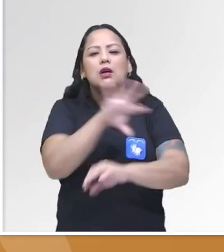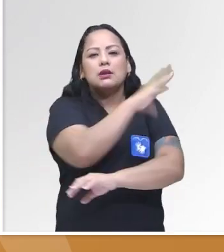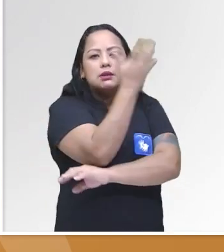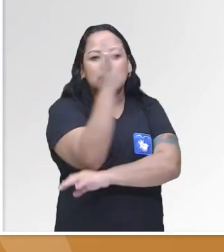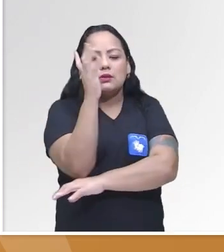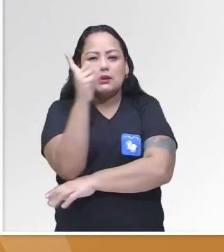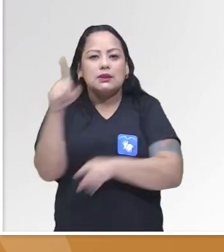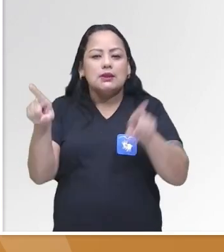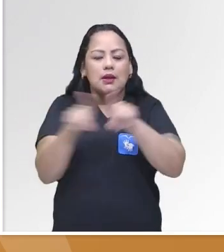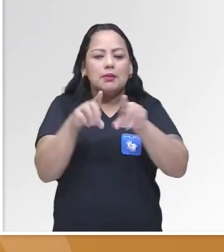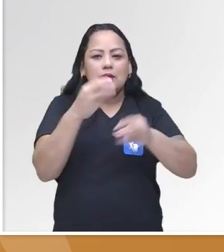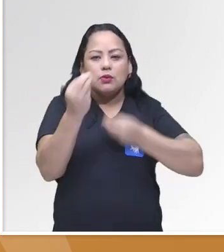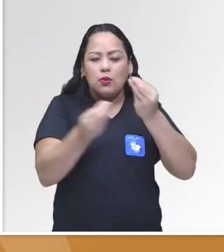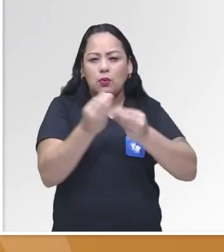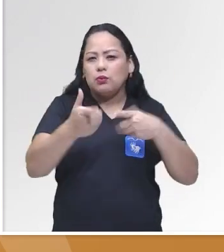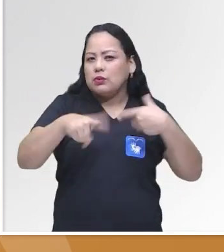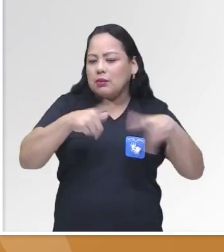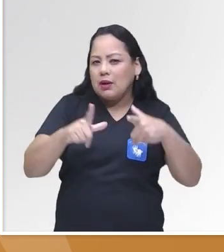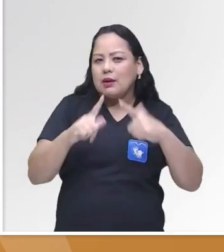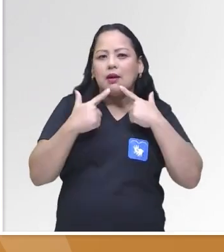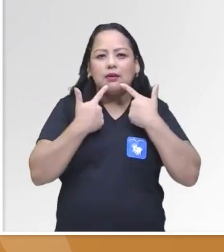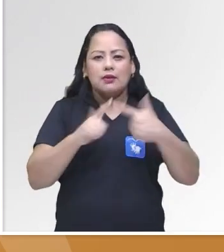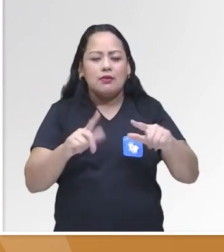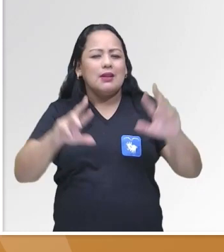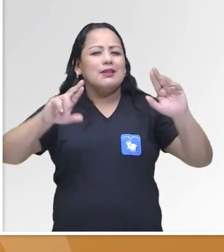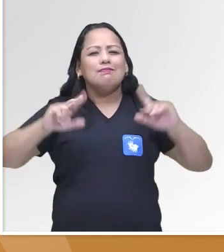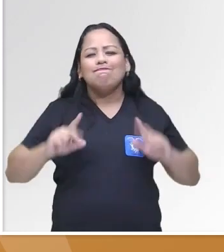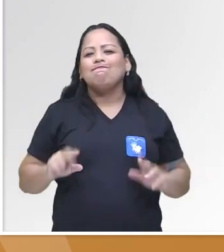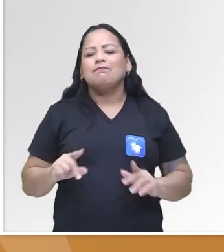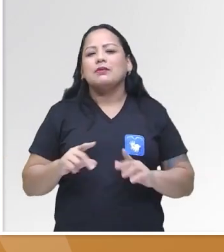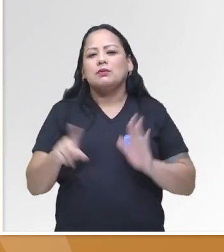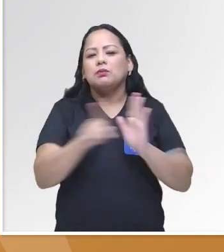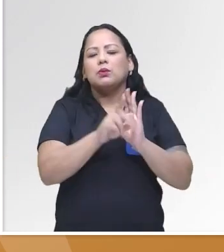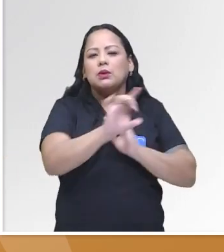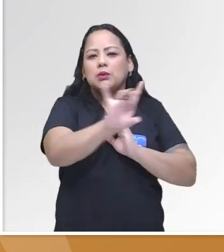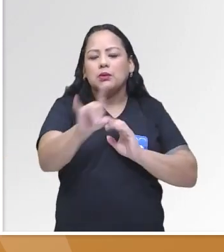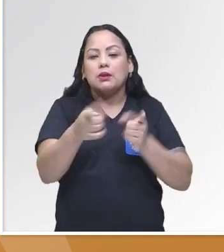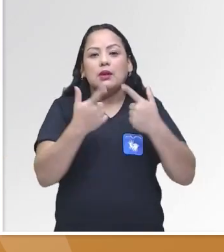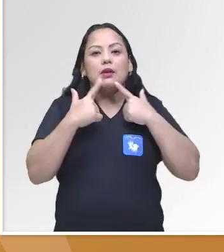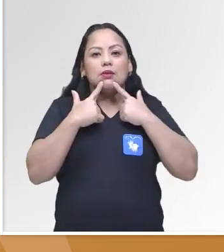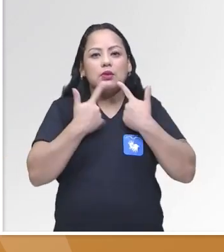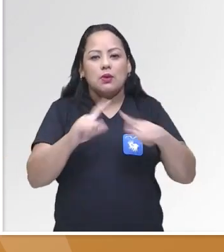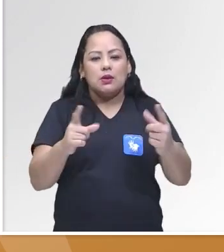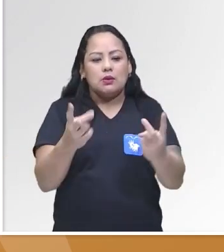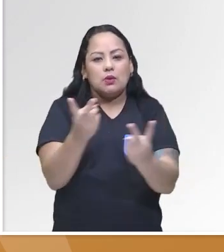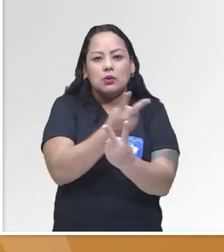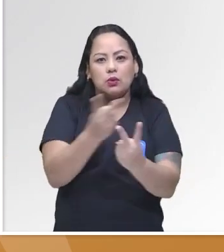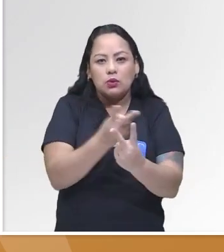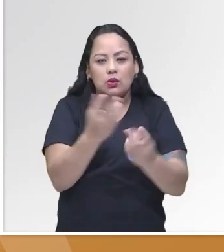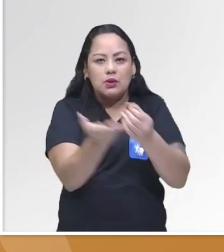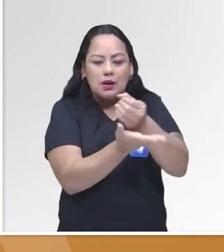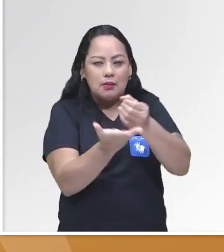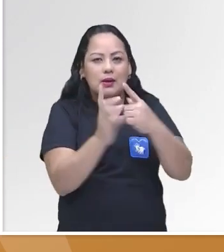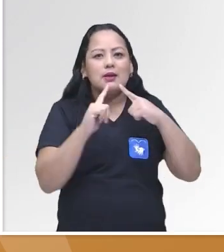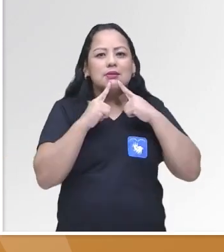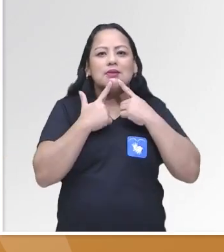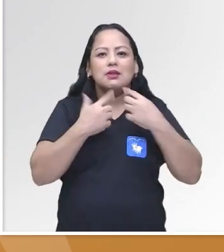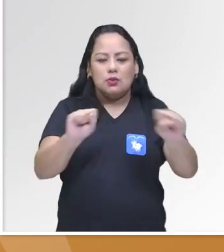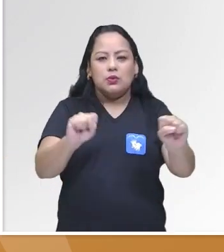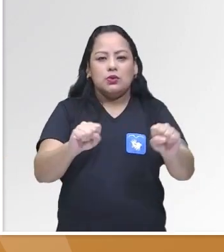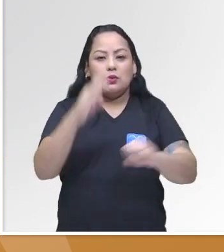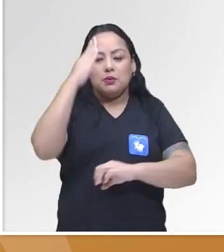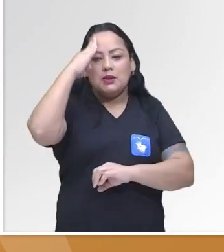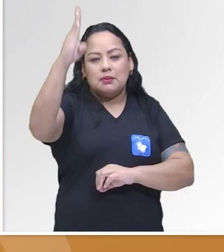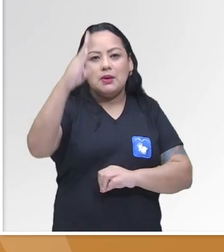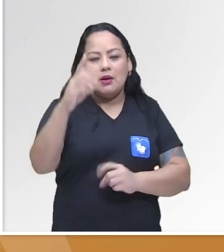de trabalhar, de fala, entre outras. Quanto às línguas, existem 2 troncos linguísticos principais,